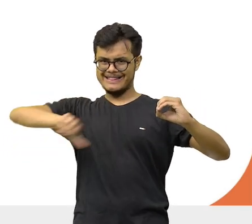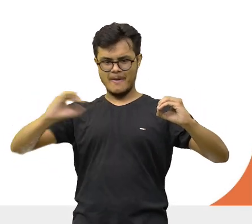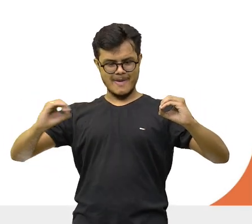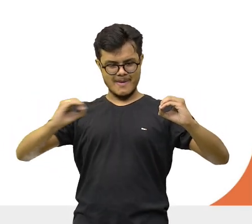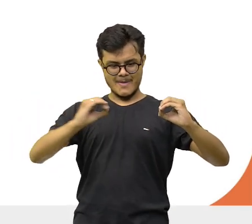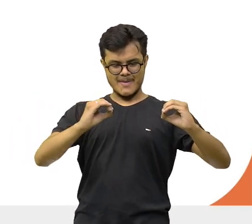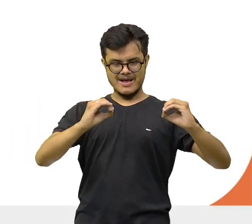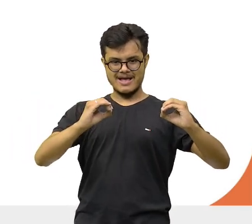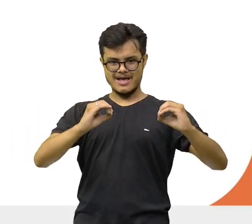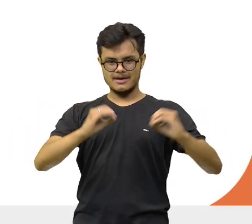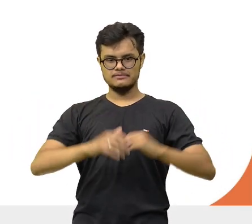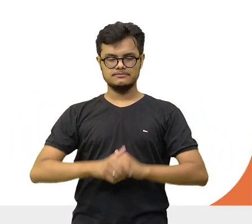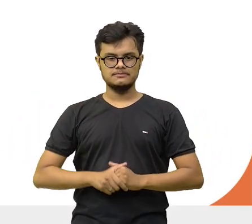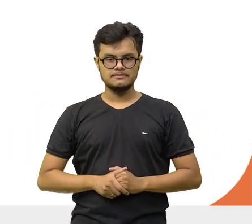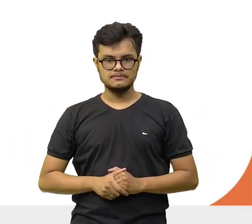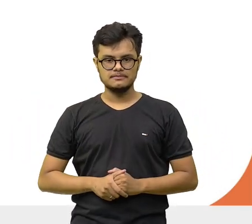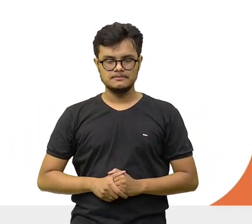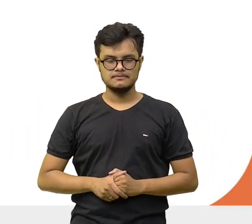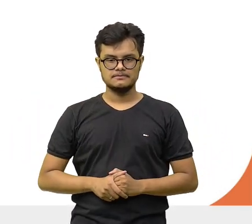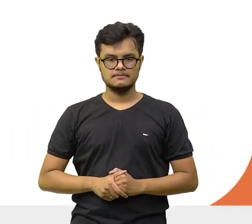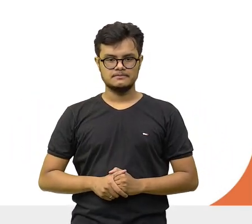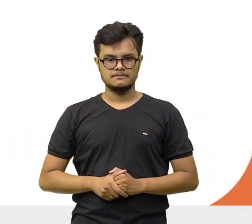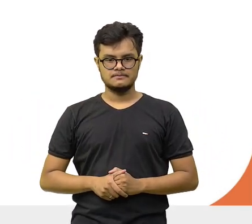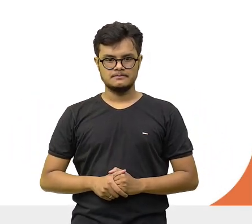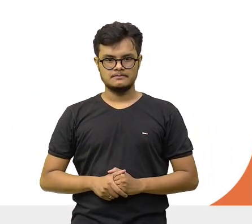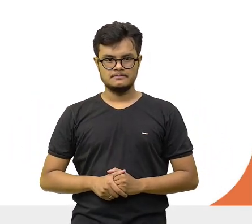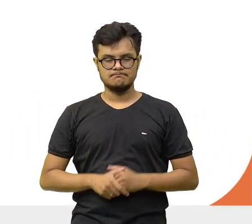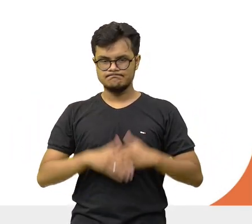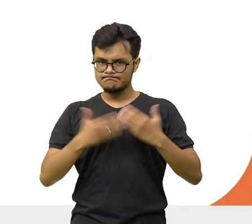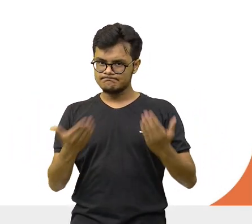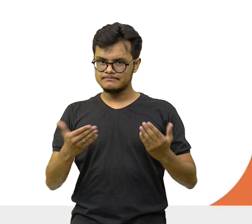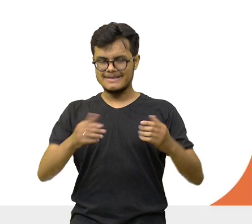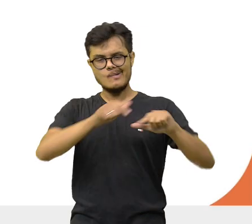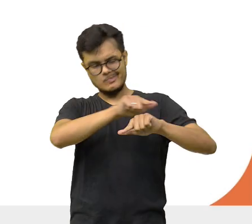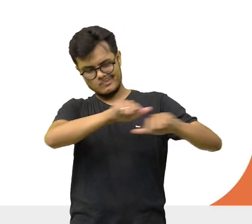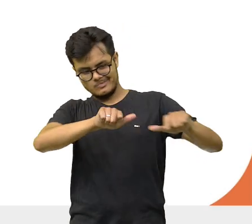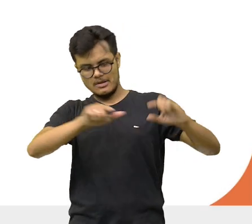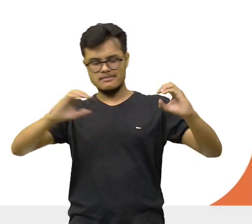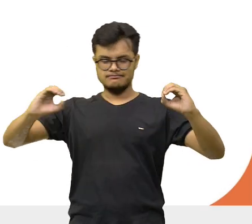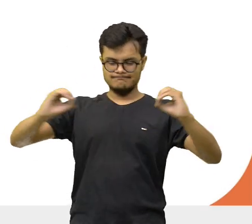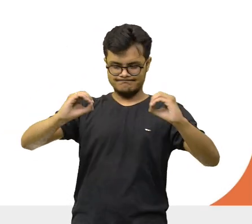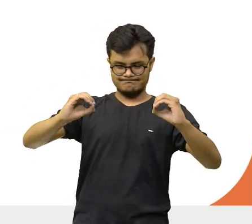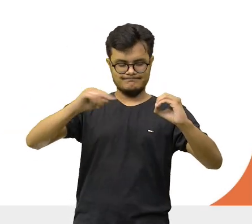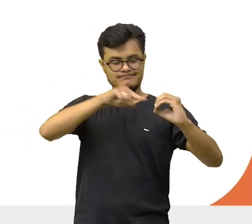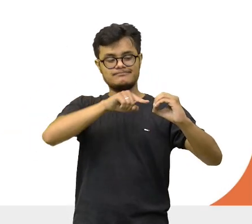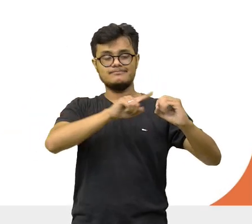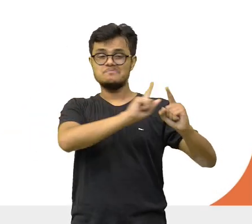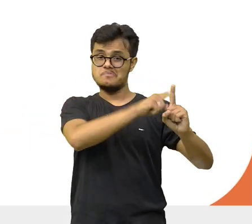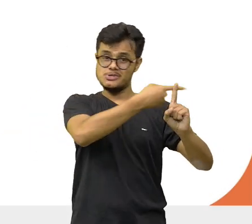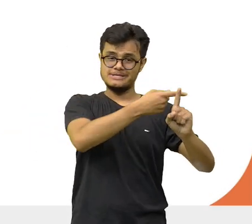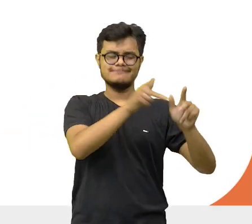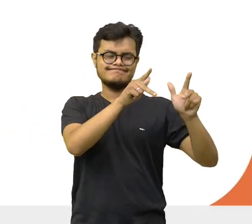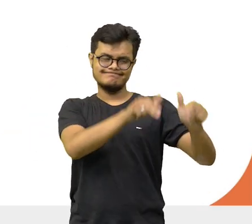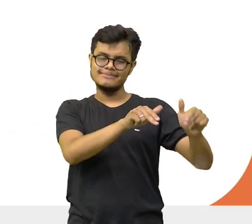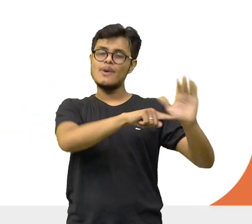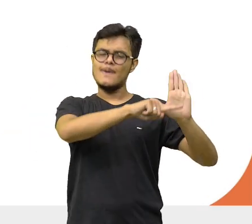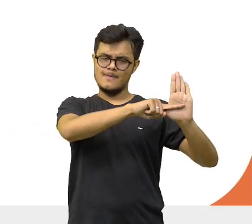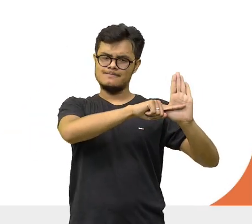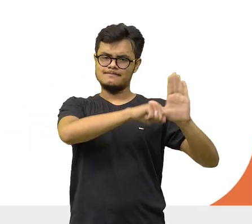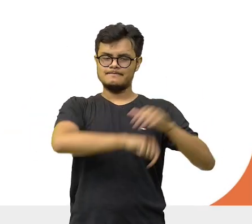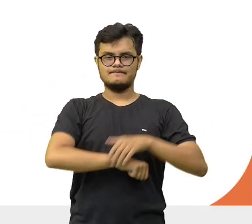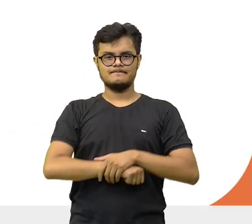da direita, ele está neutro. Por quê? Porque a quantidade de positivos aqui dele é igual à quantidade de